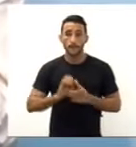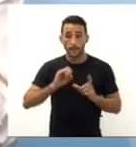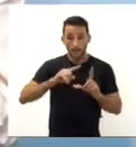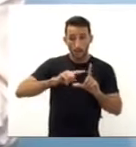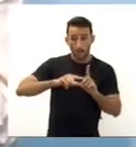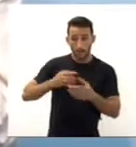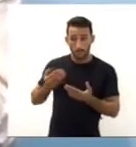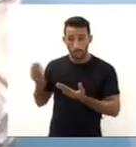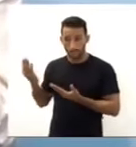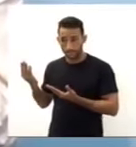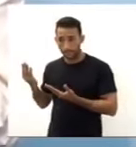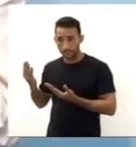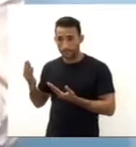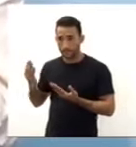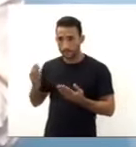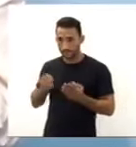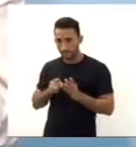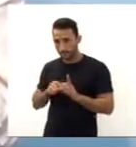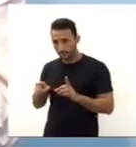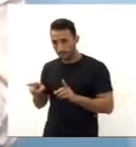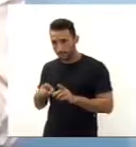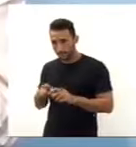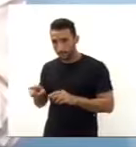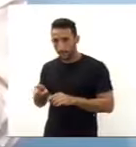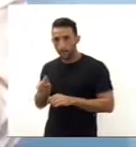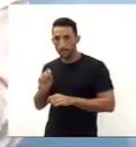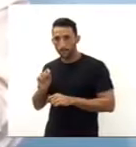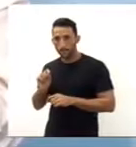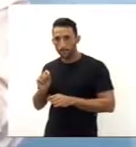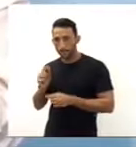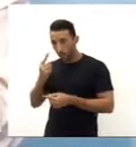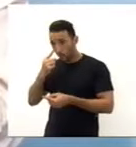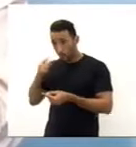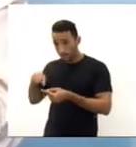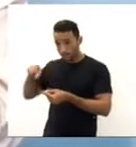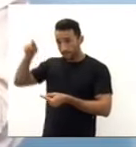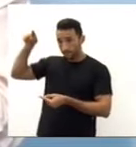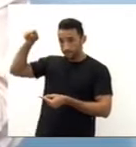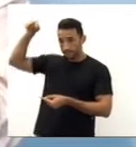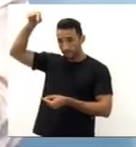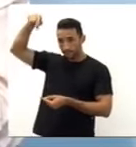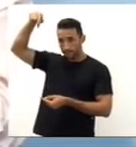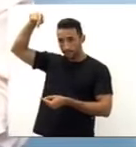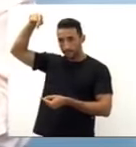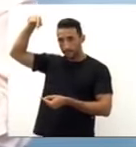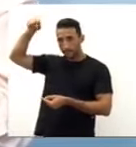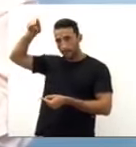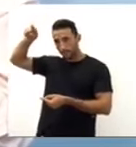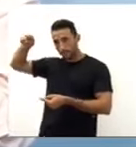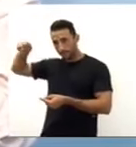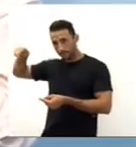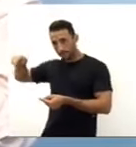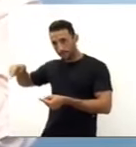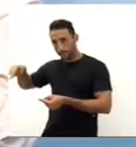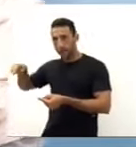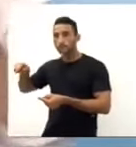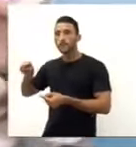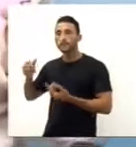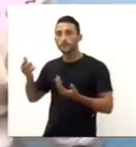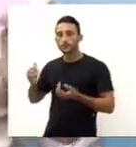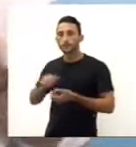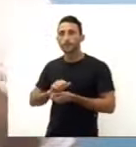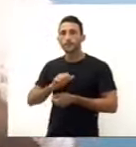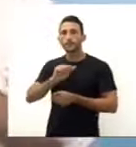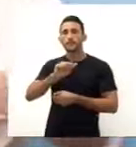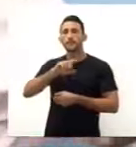ângulo adjacente, rente, certo? Olhando esse ângulo, eu tenho ele adjacente.